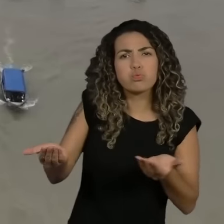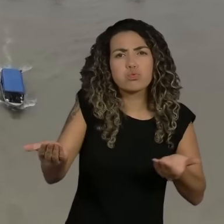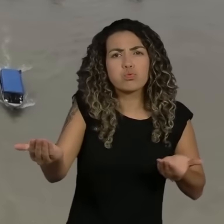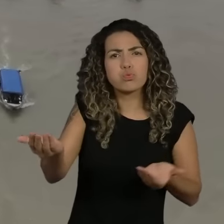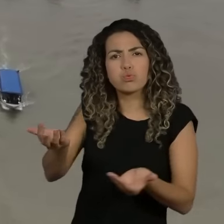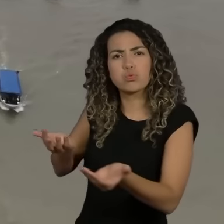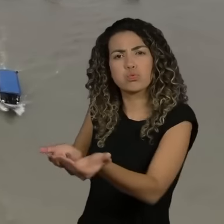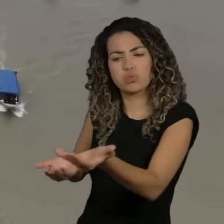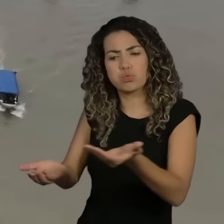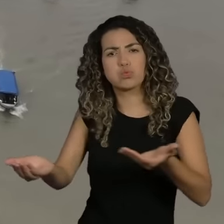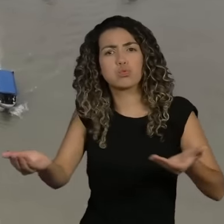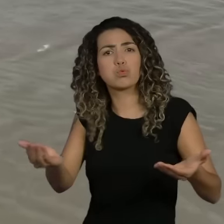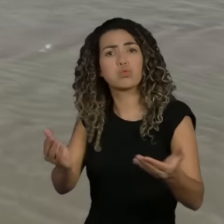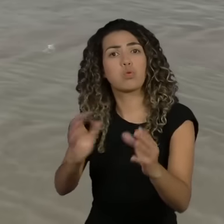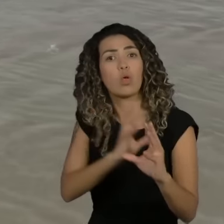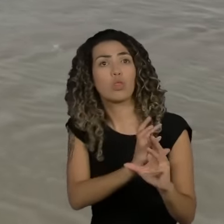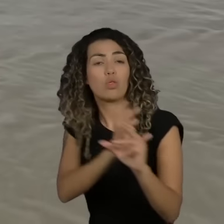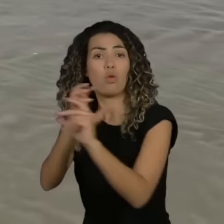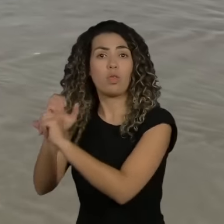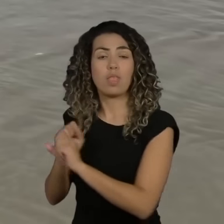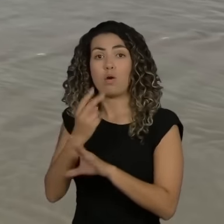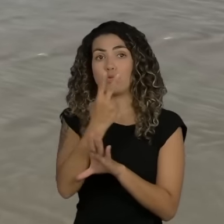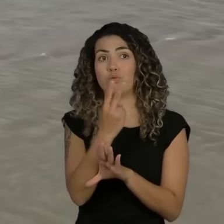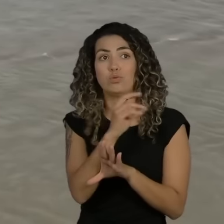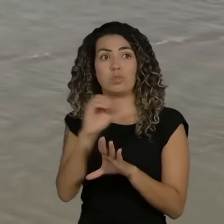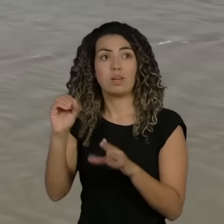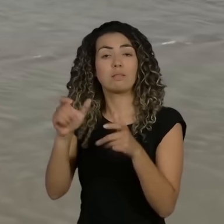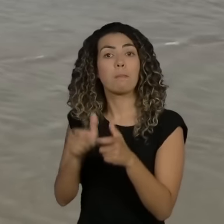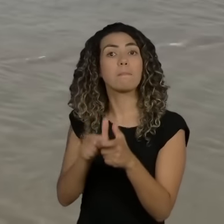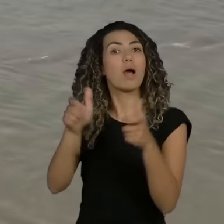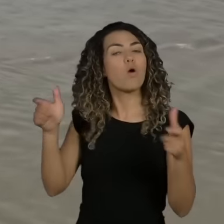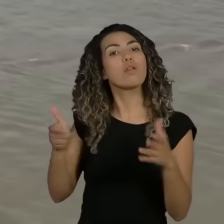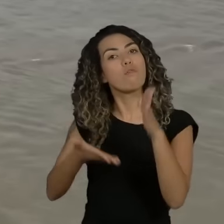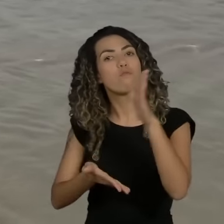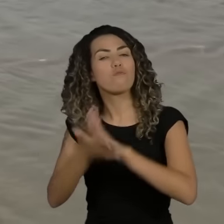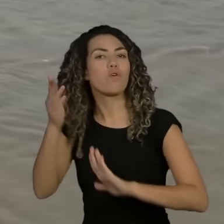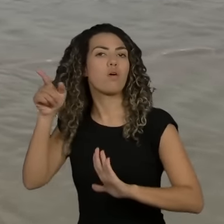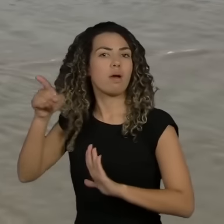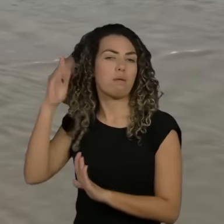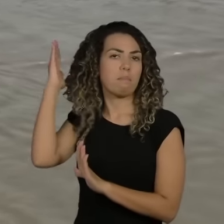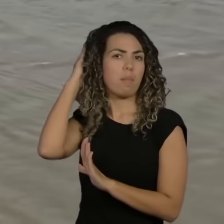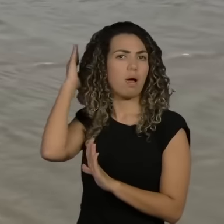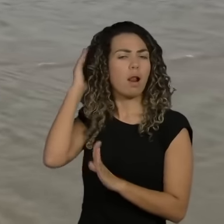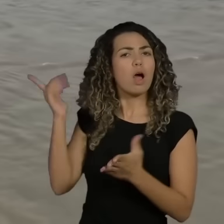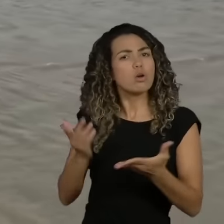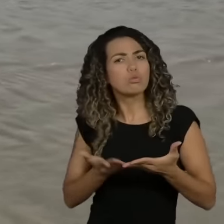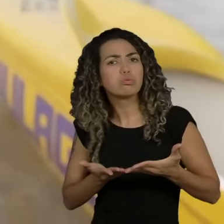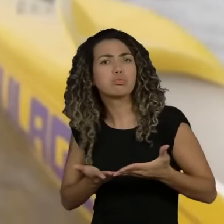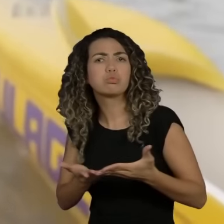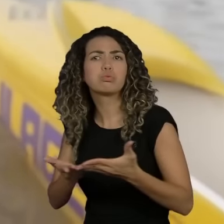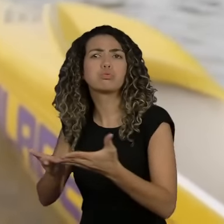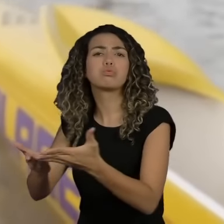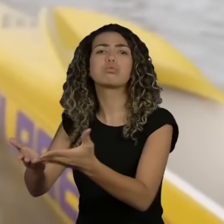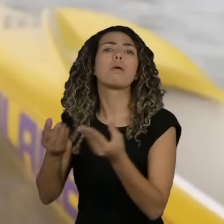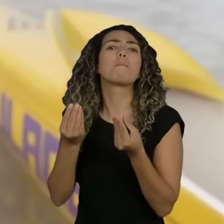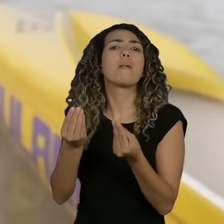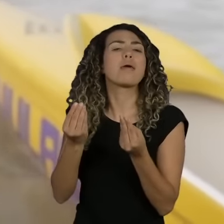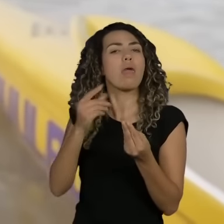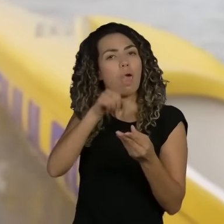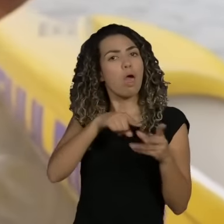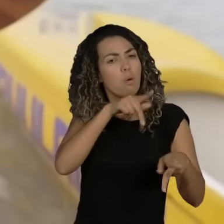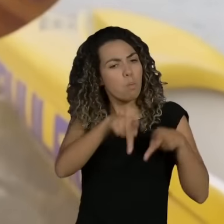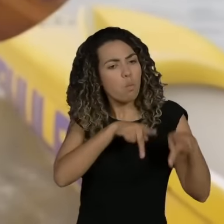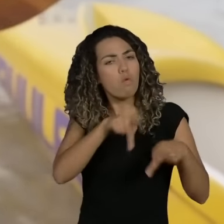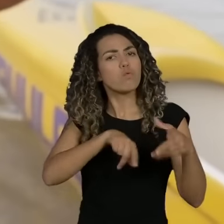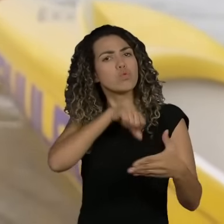de 200 embarcações à Baía do Guajará, em Belém, no Pará. A manifestação deu início à Cúpula dos Povos.